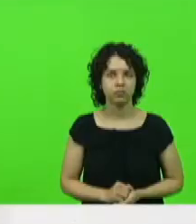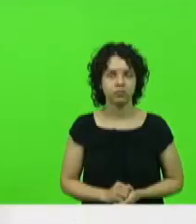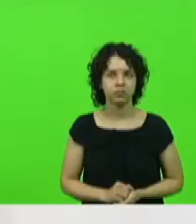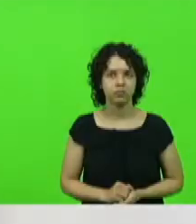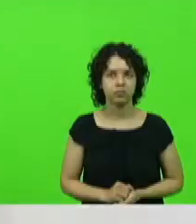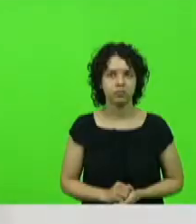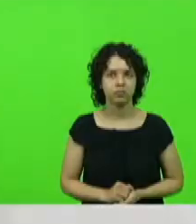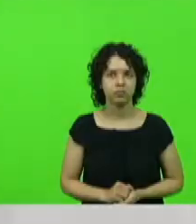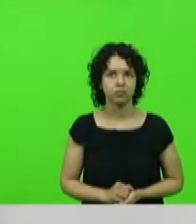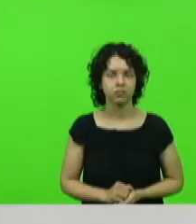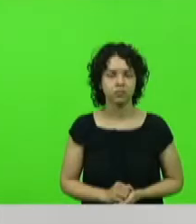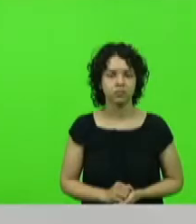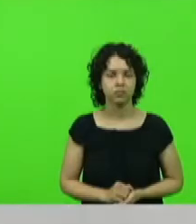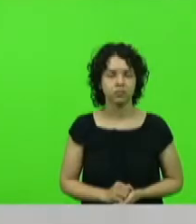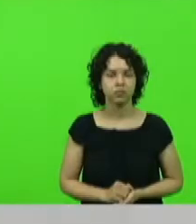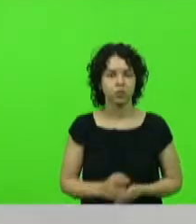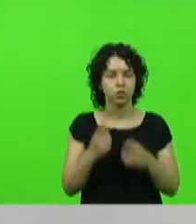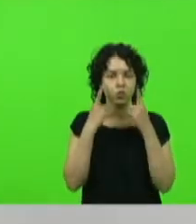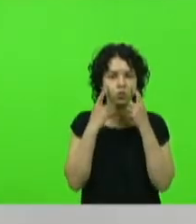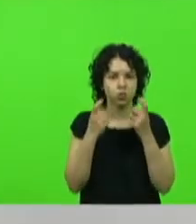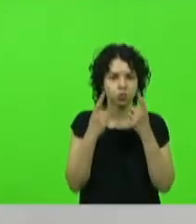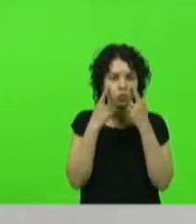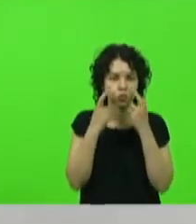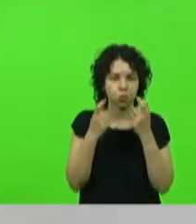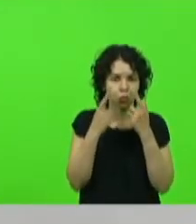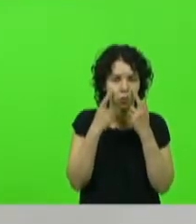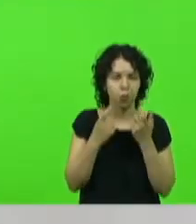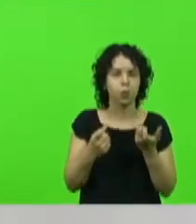Choro e ranger de dentes.